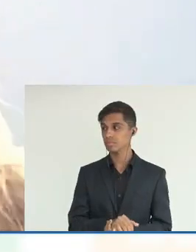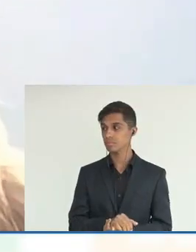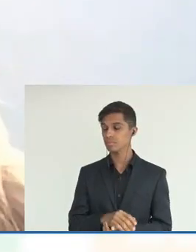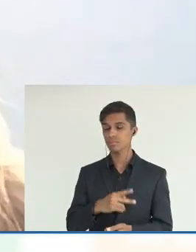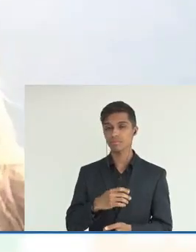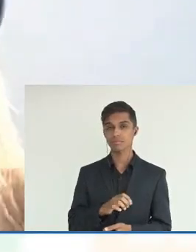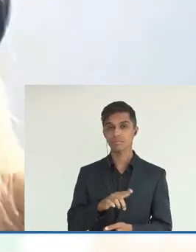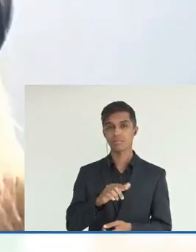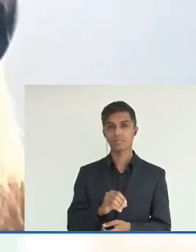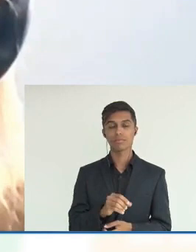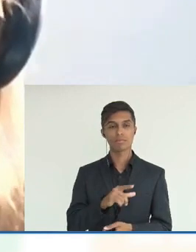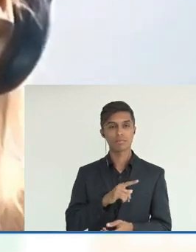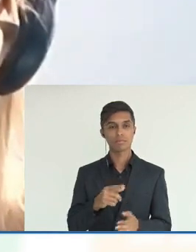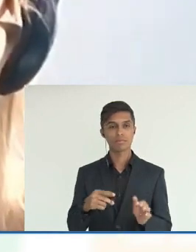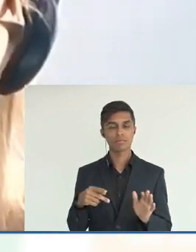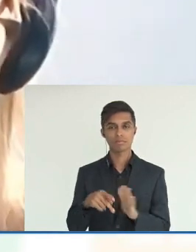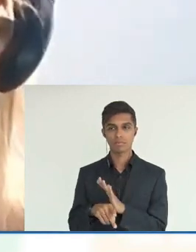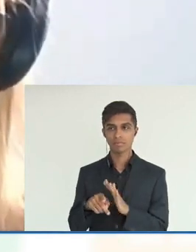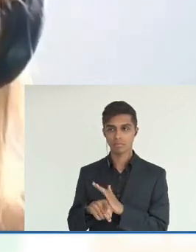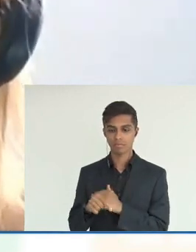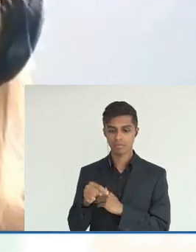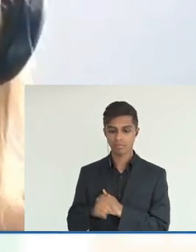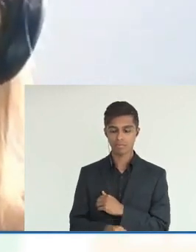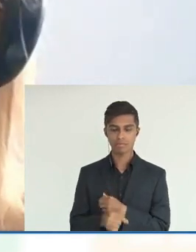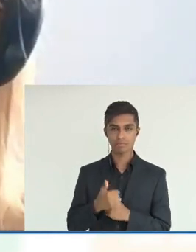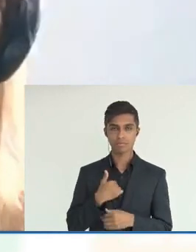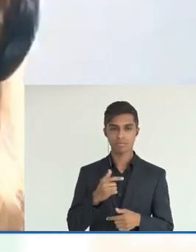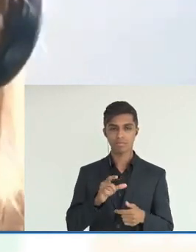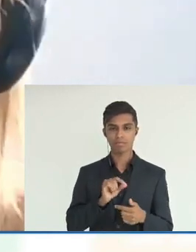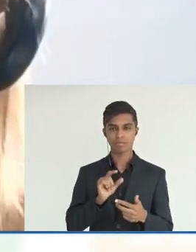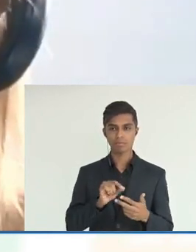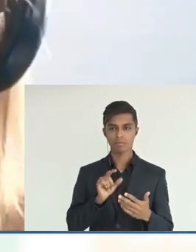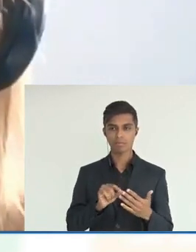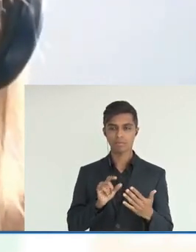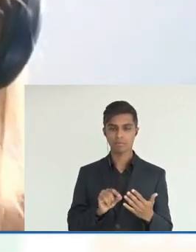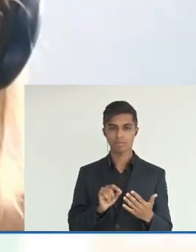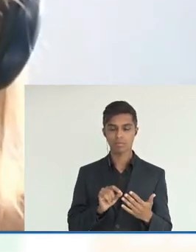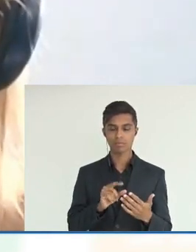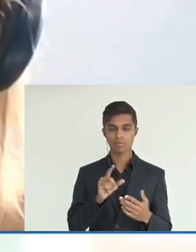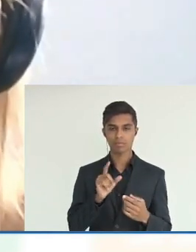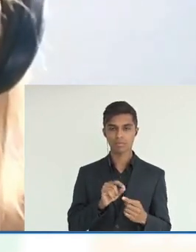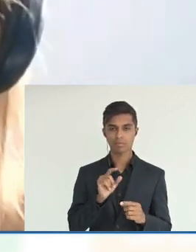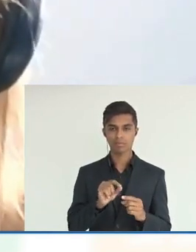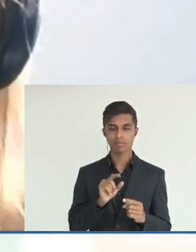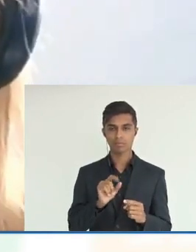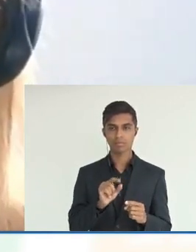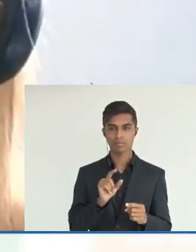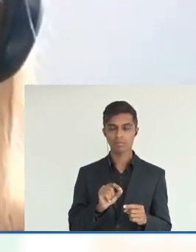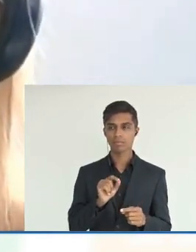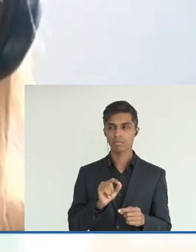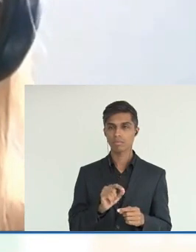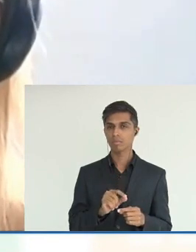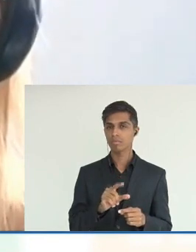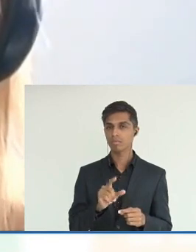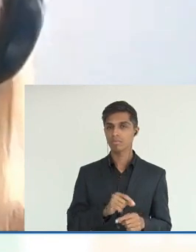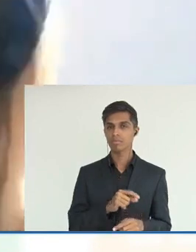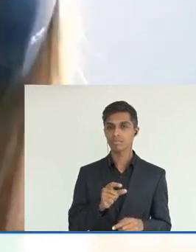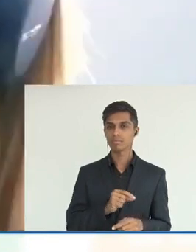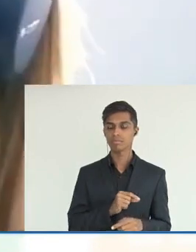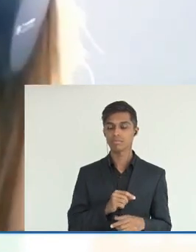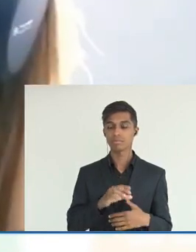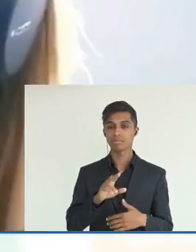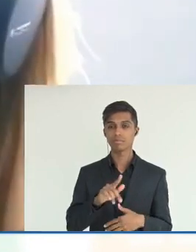Paulo, tem algumas perguntas aqui, eu vou selecionar aqui, eu acredito que sejam mais importantes. O